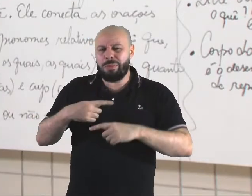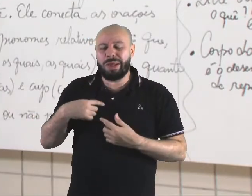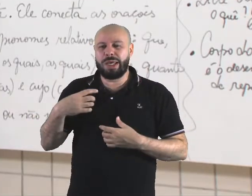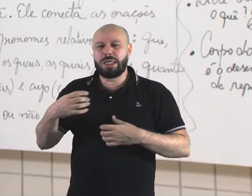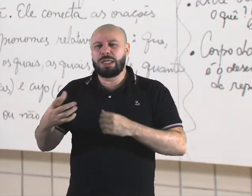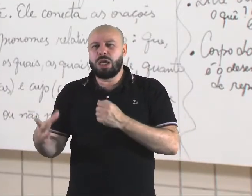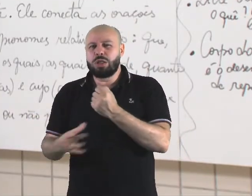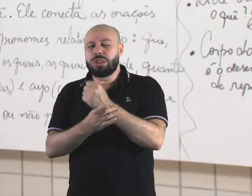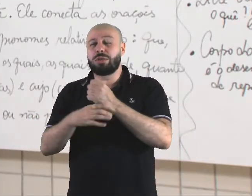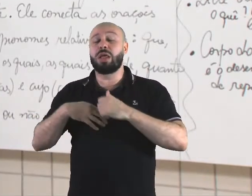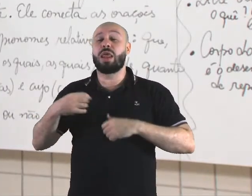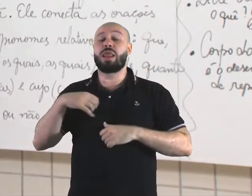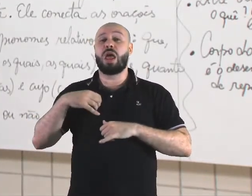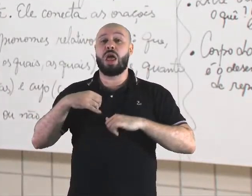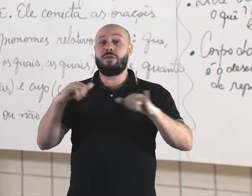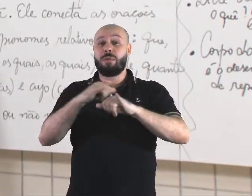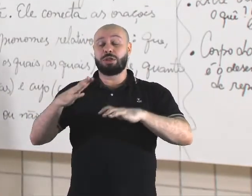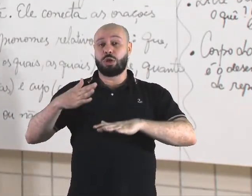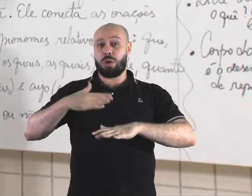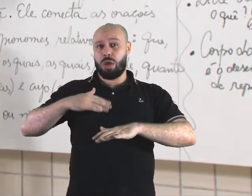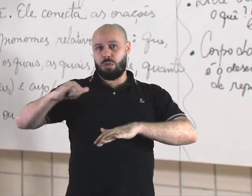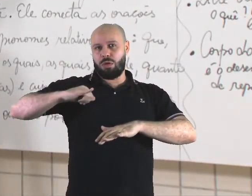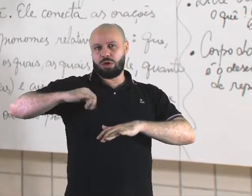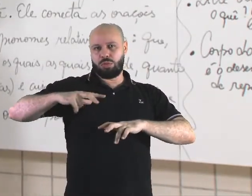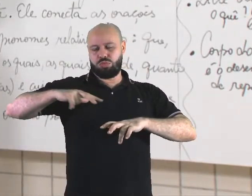meus dados. Próximo.